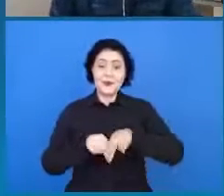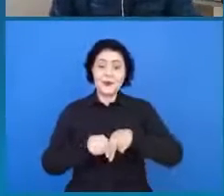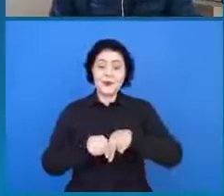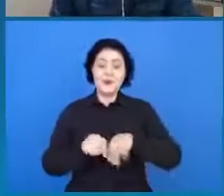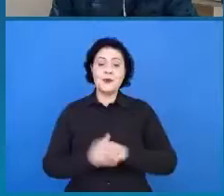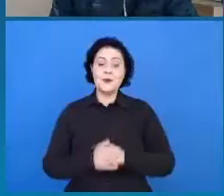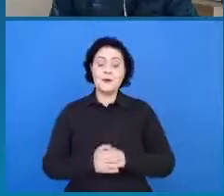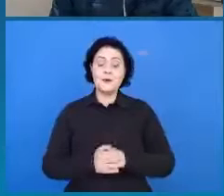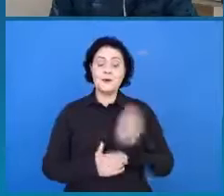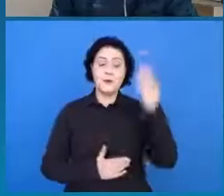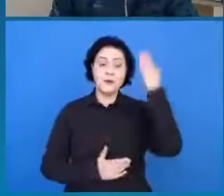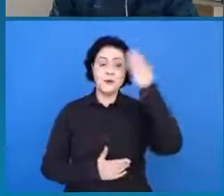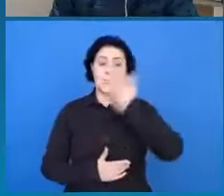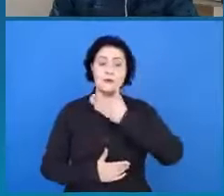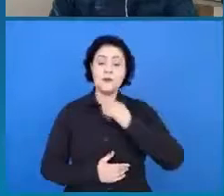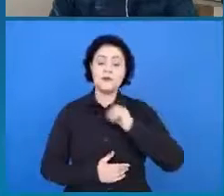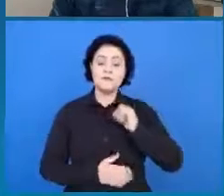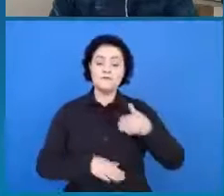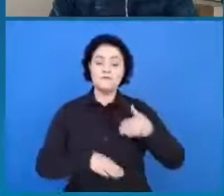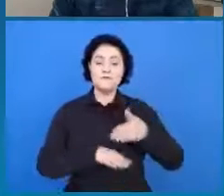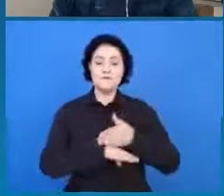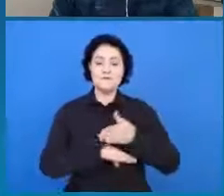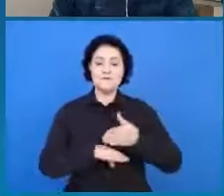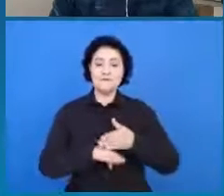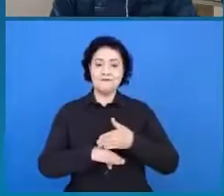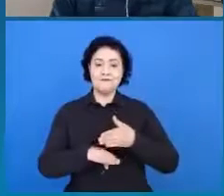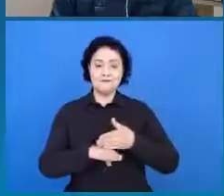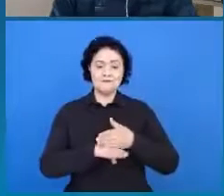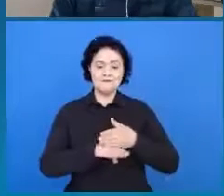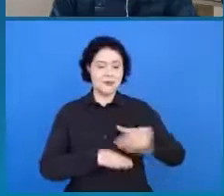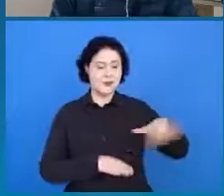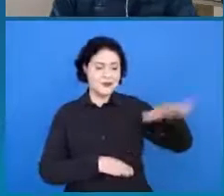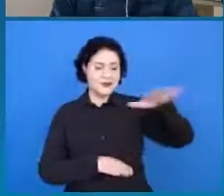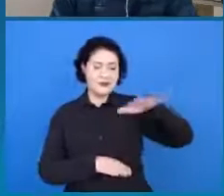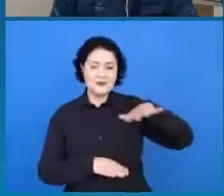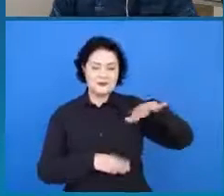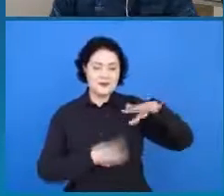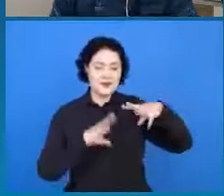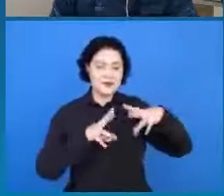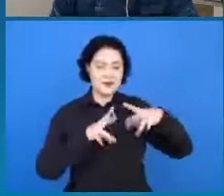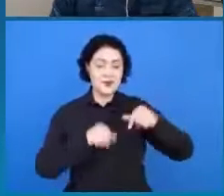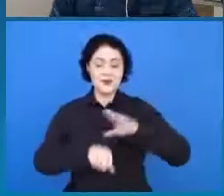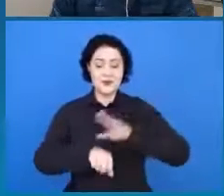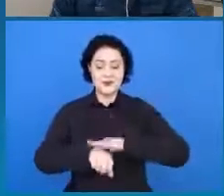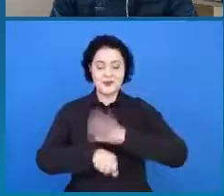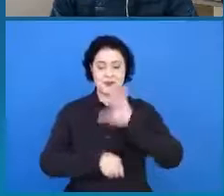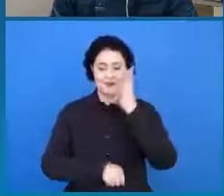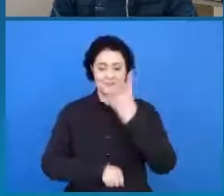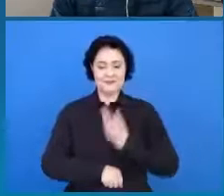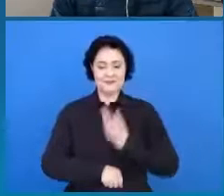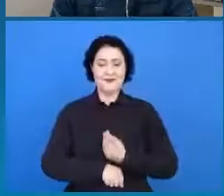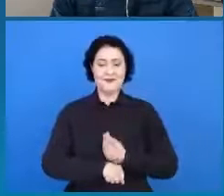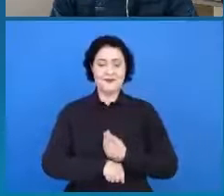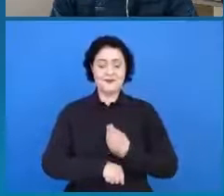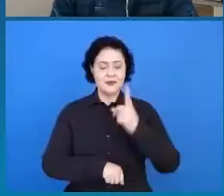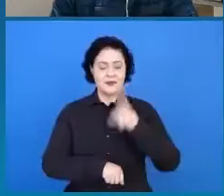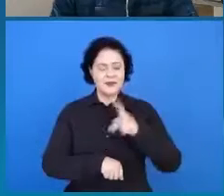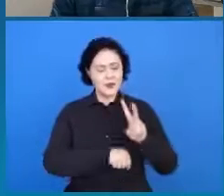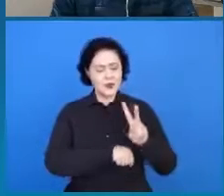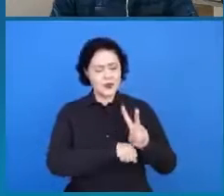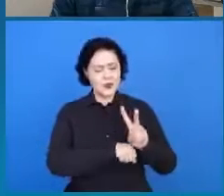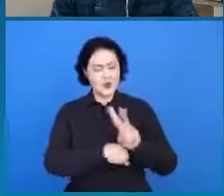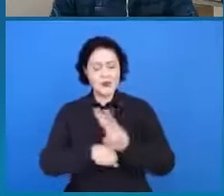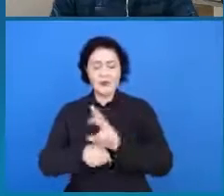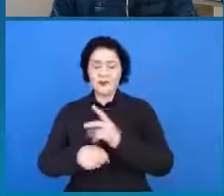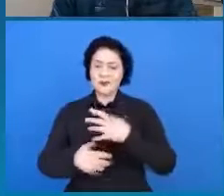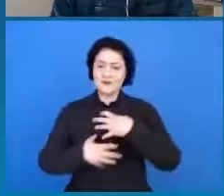da participação espiritual em todo momento espírita ele é extremamente bem cuidado